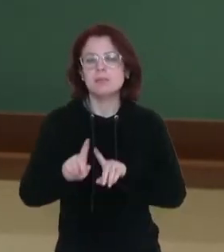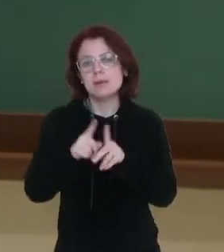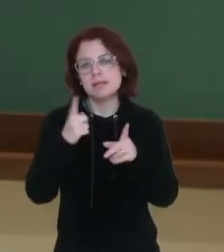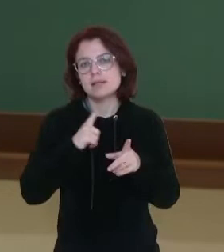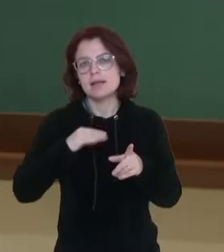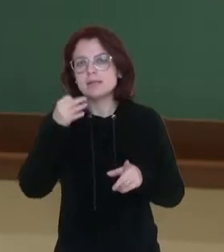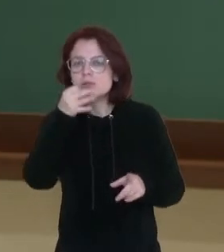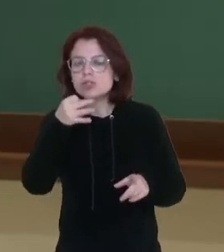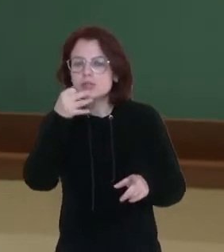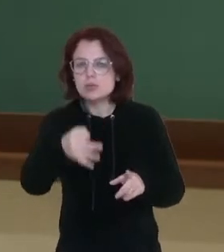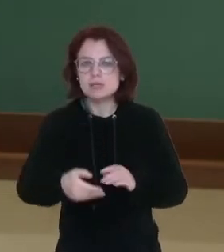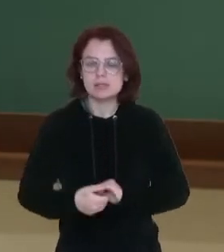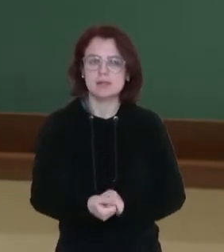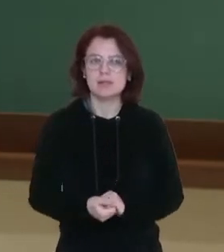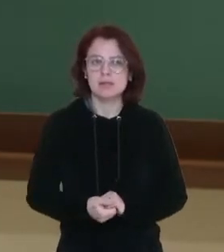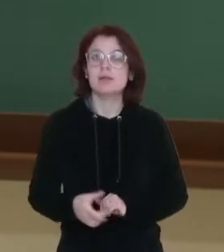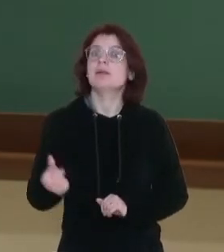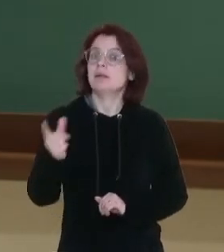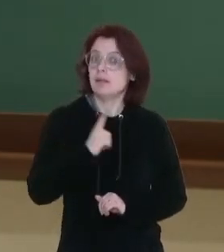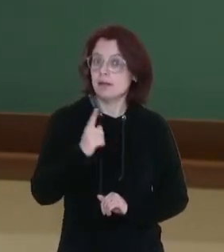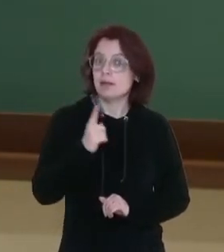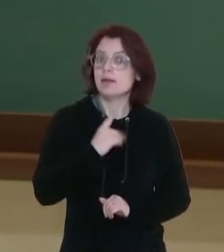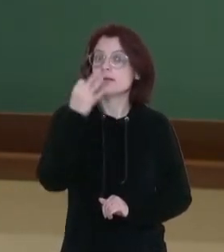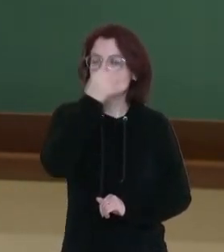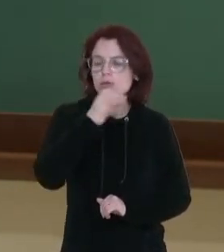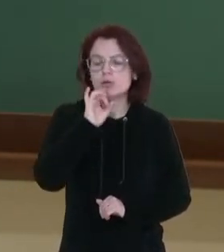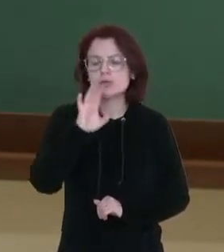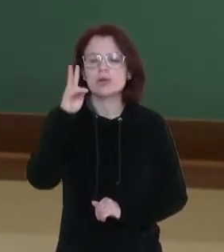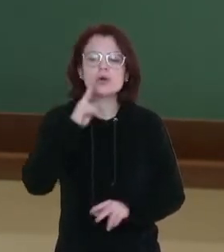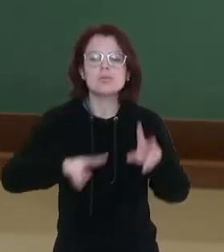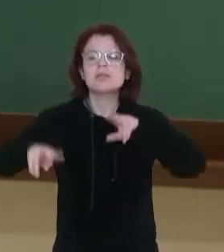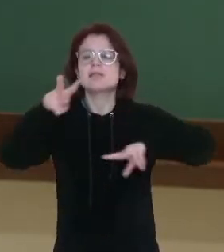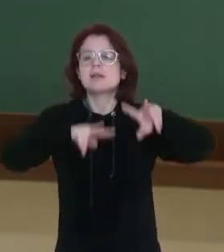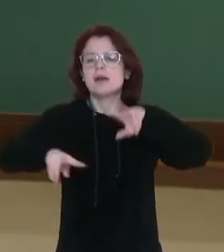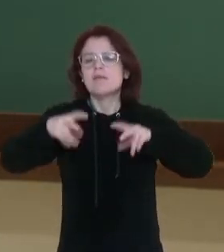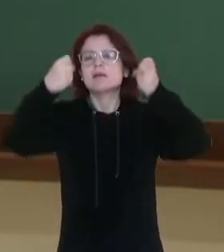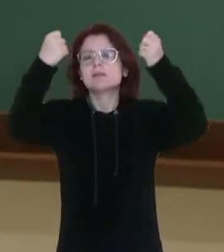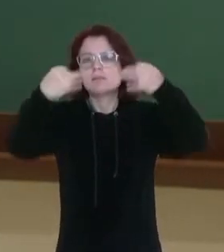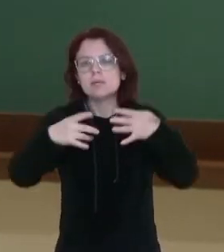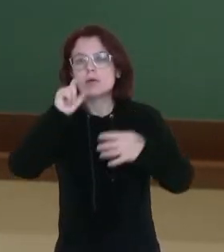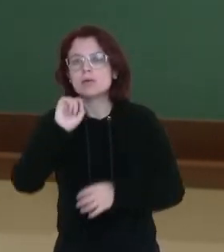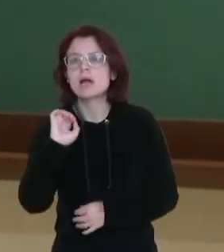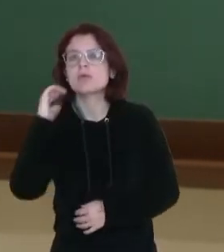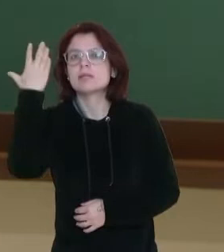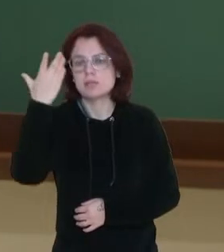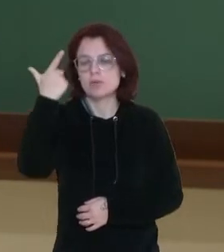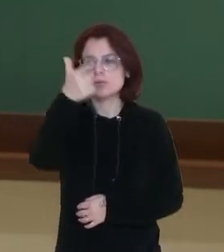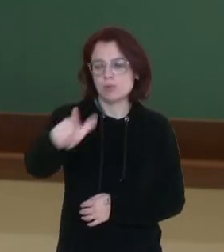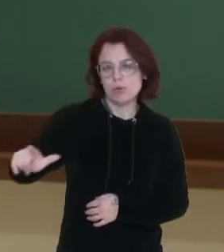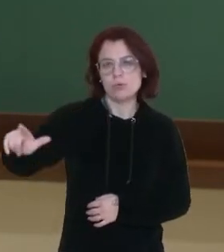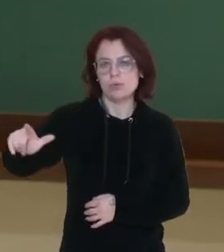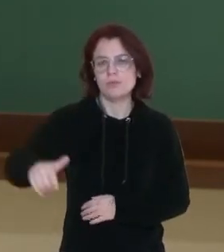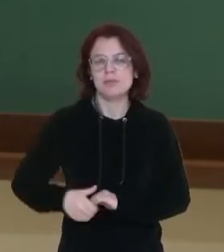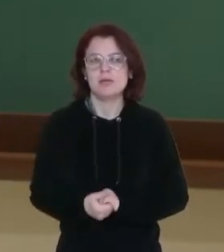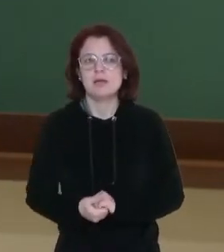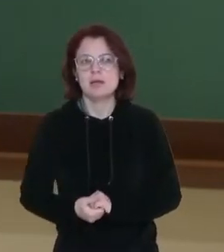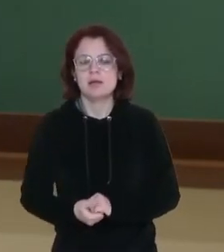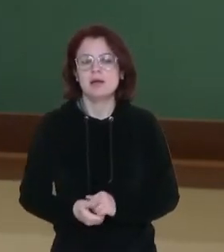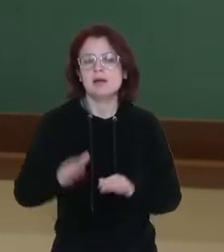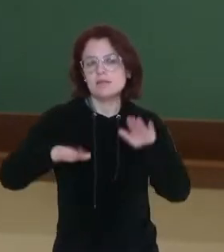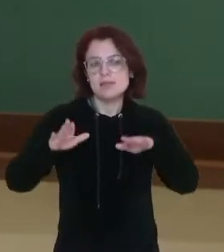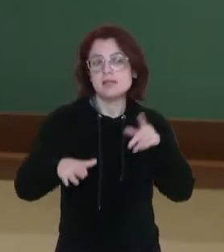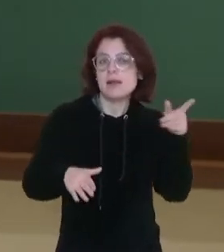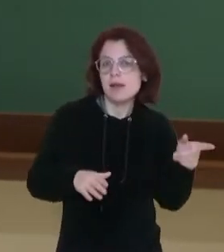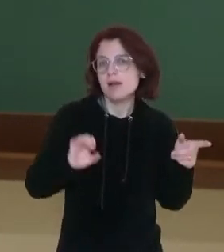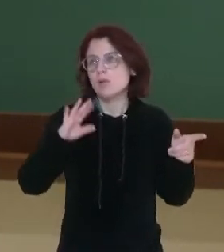sugestões. Temos também aquele narrador que só observa e conta o que aconteceu com o outro, né? Esse outro é um ele, ela, eles